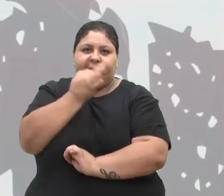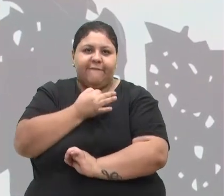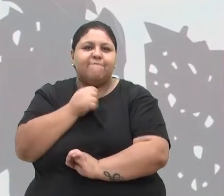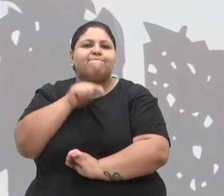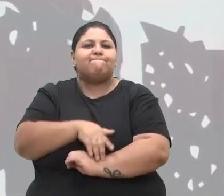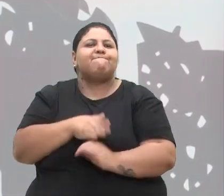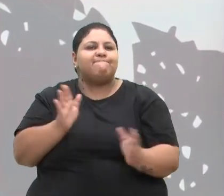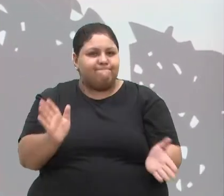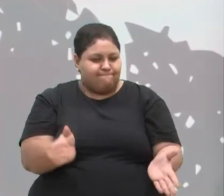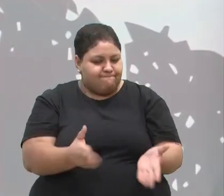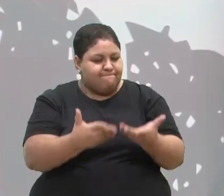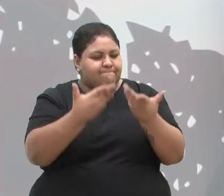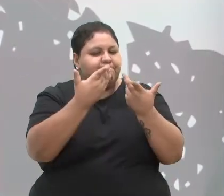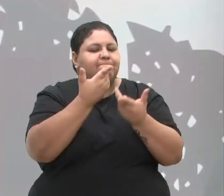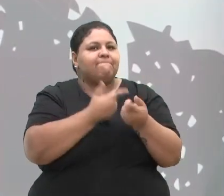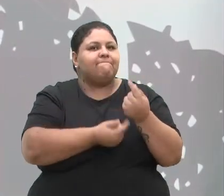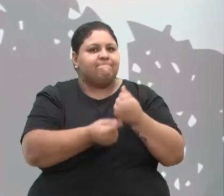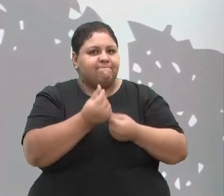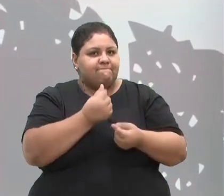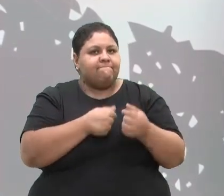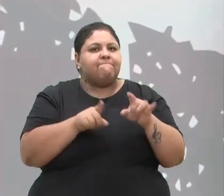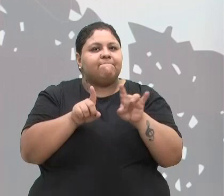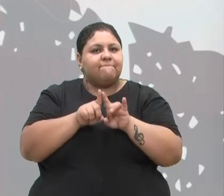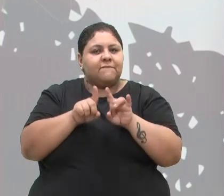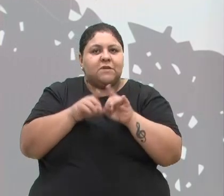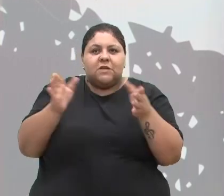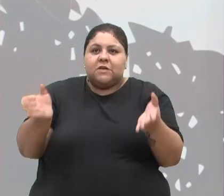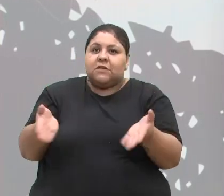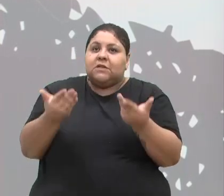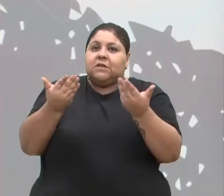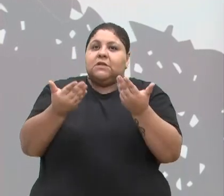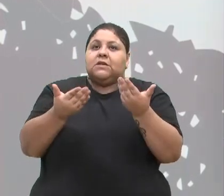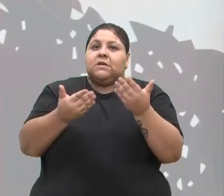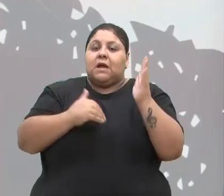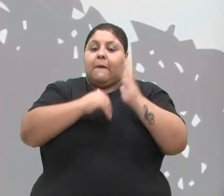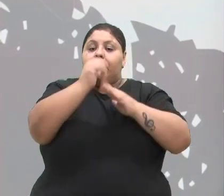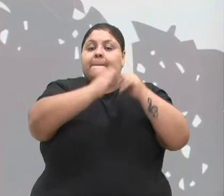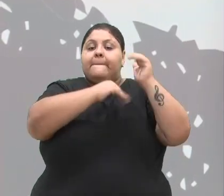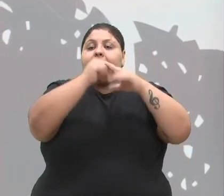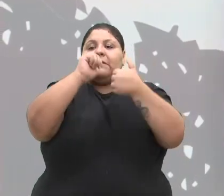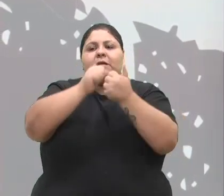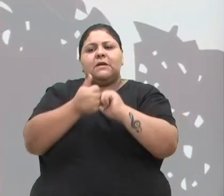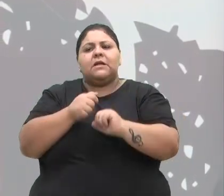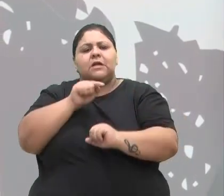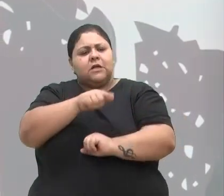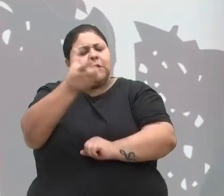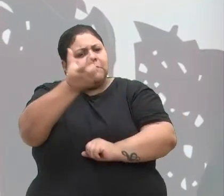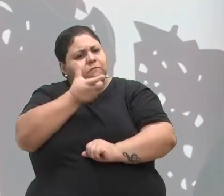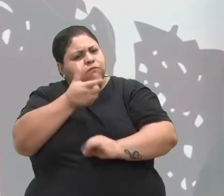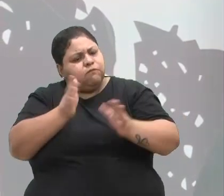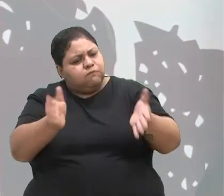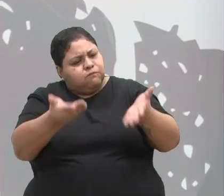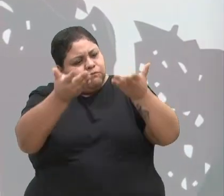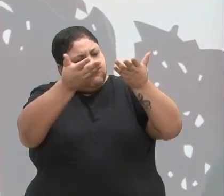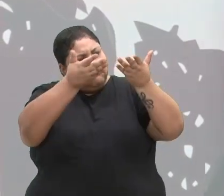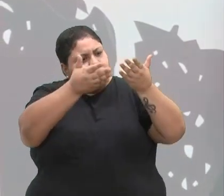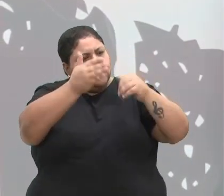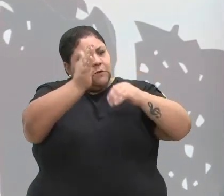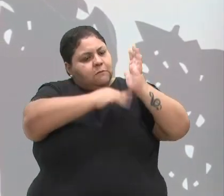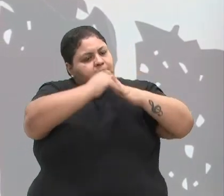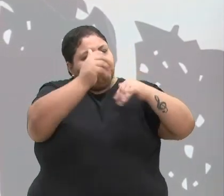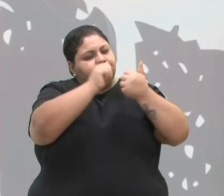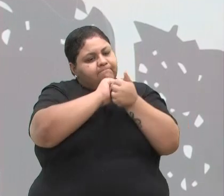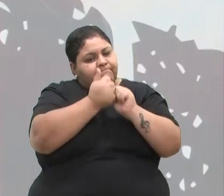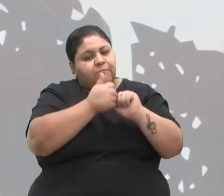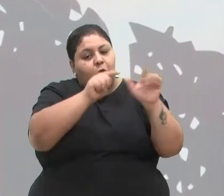fomenta a economia e também incentiva a prática de esportes. É isso que nós queremos, incentivar a prática de esportes, ter